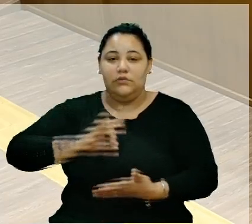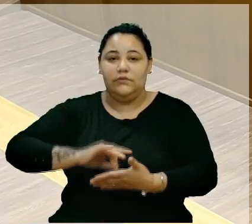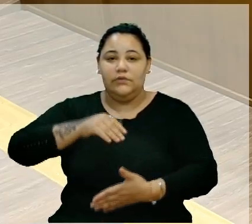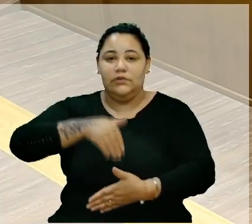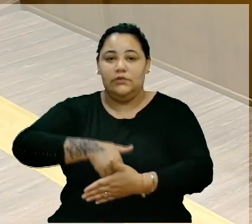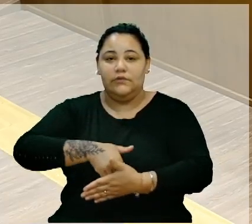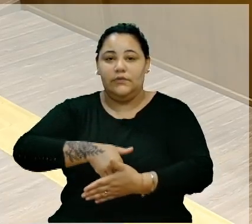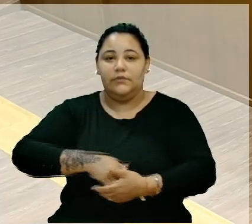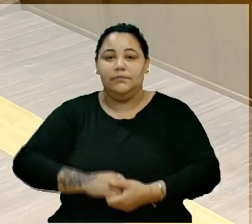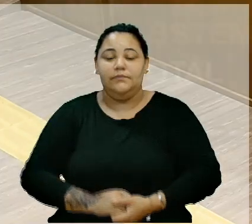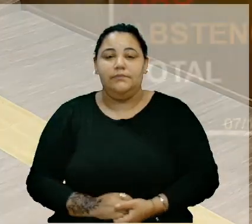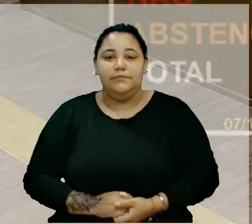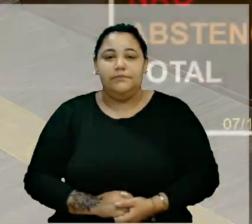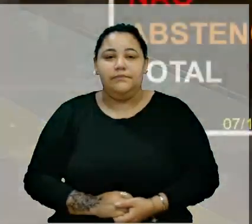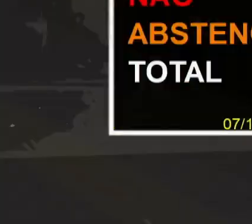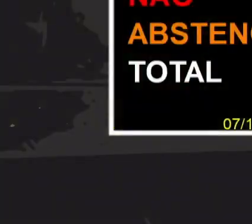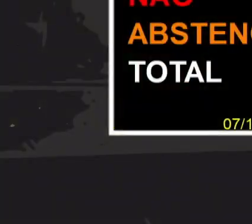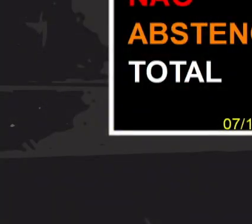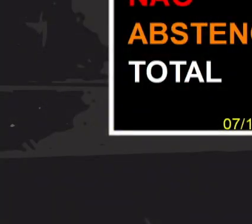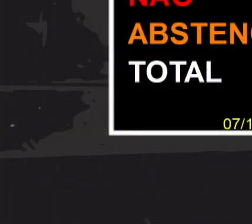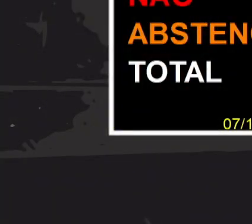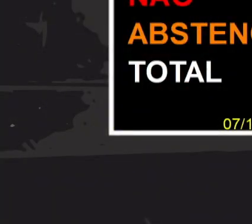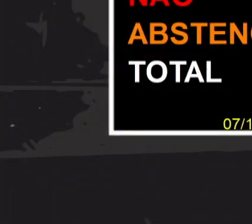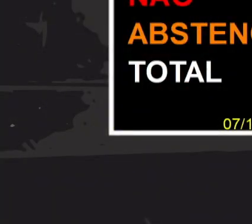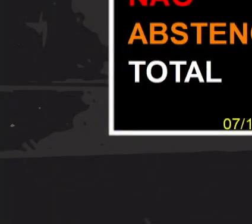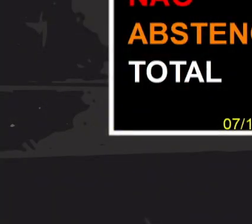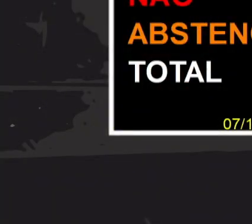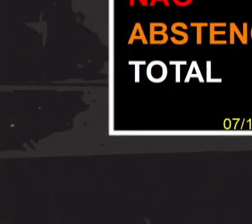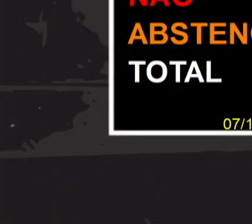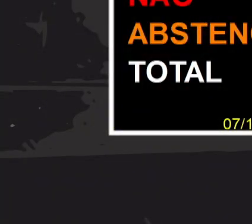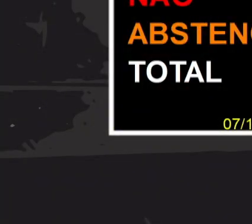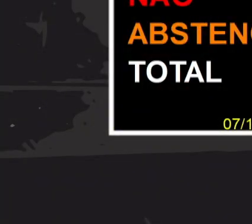presidente. Vereador Sandro Fantinel vota sim.